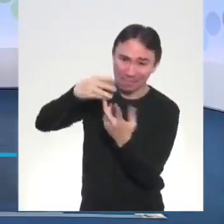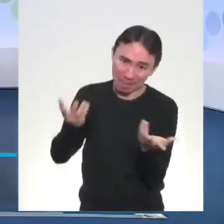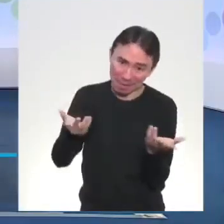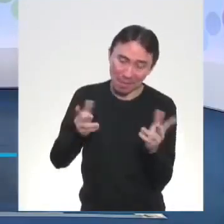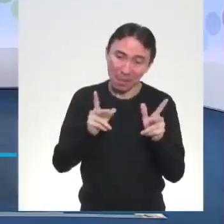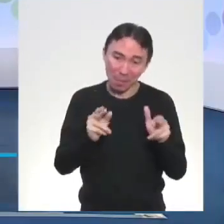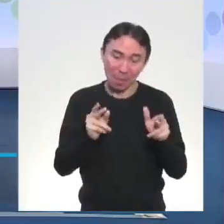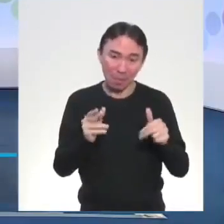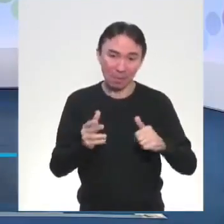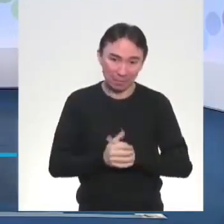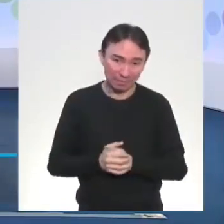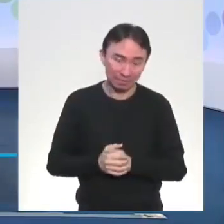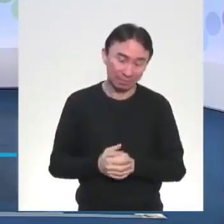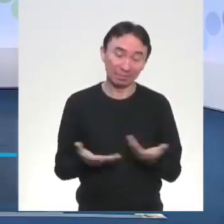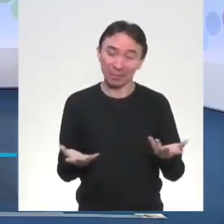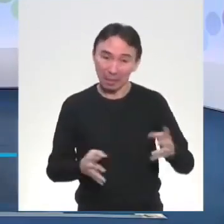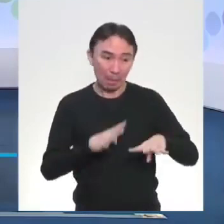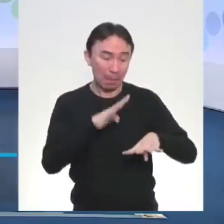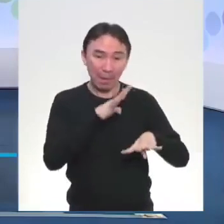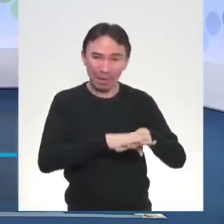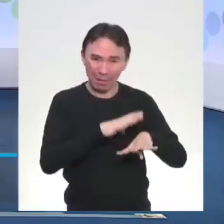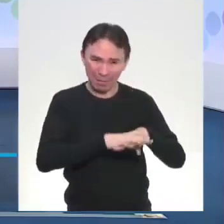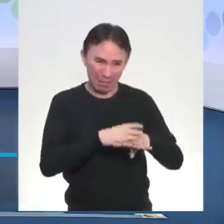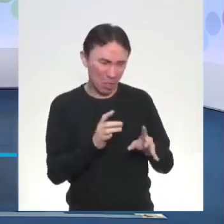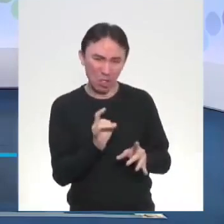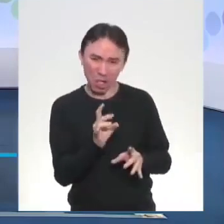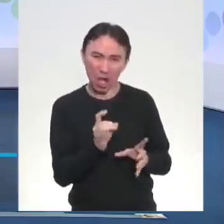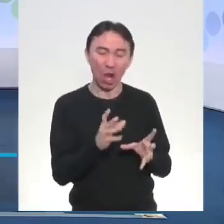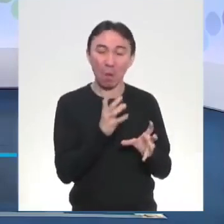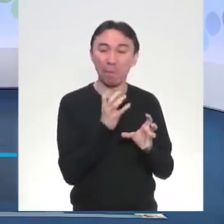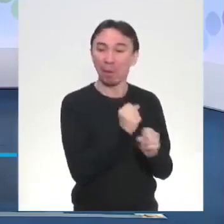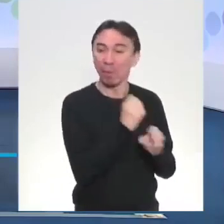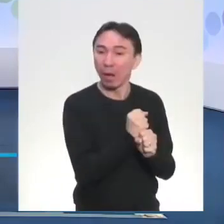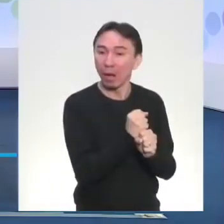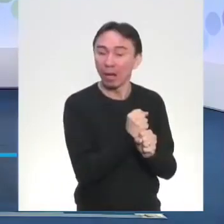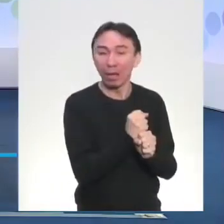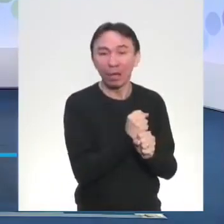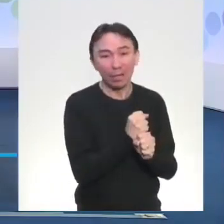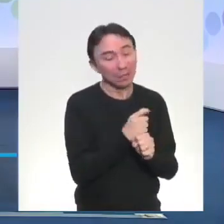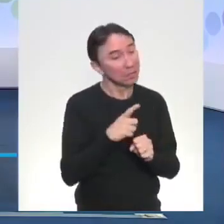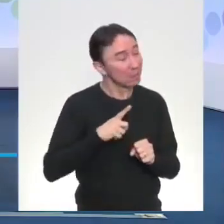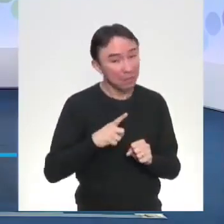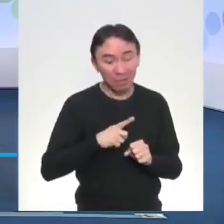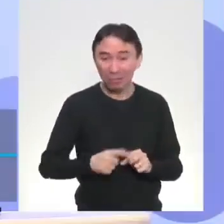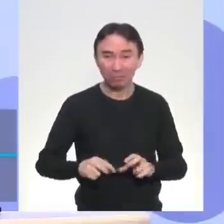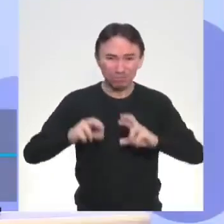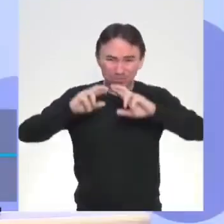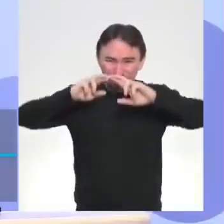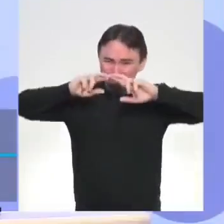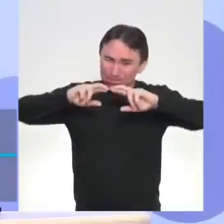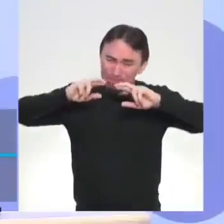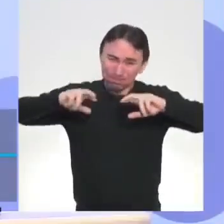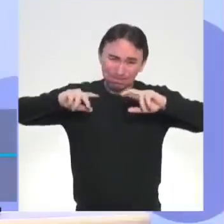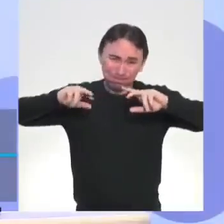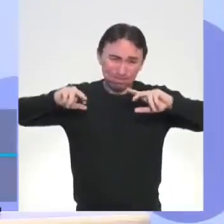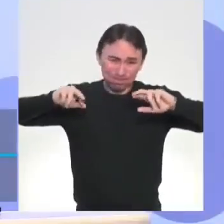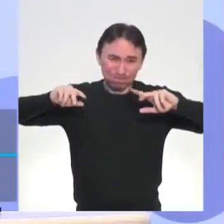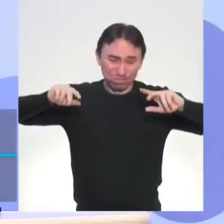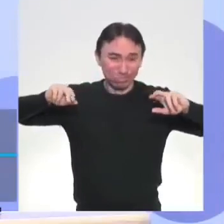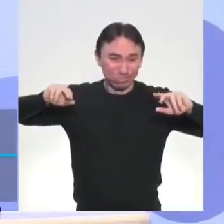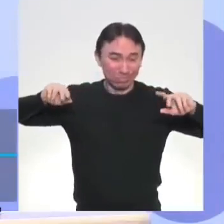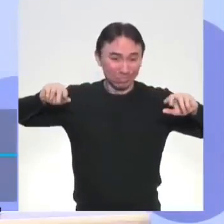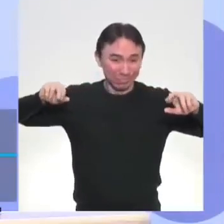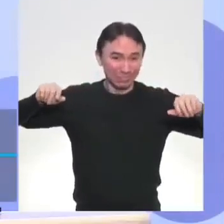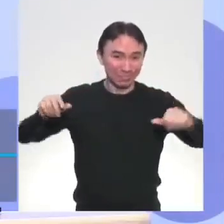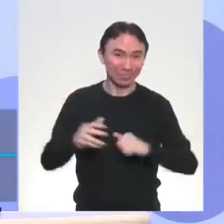só continha, entre Exatamente. aspas, né? Não, são muito mais situações. Aquele grande bolo, né? Eu costumava falar para